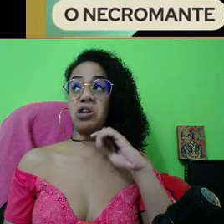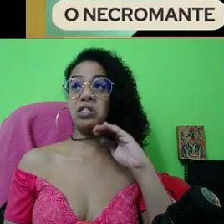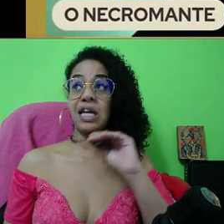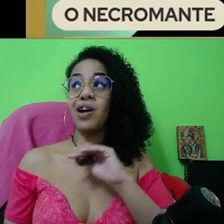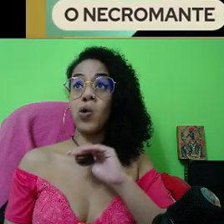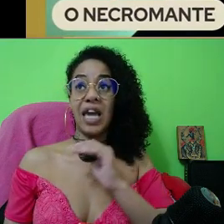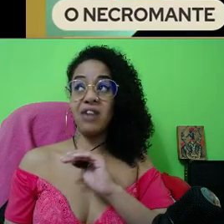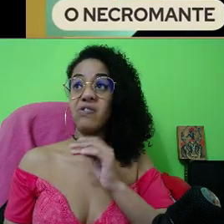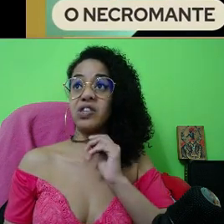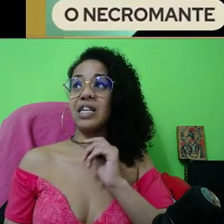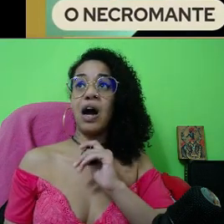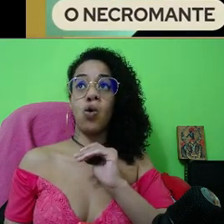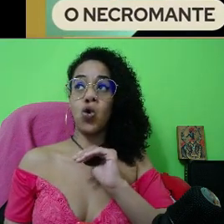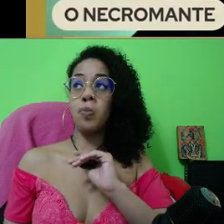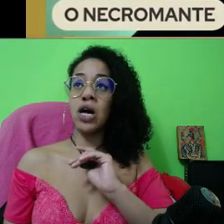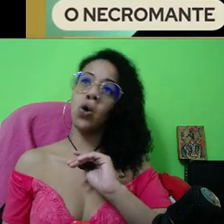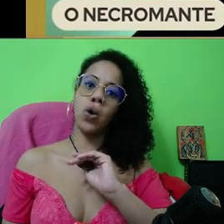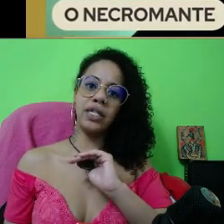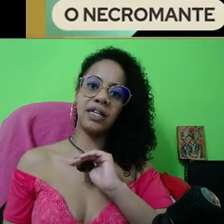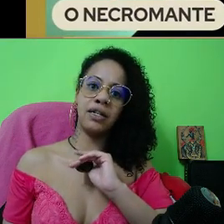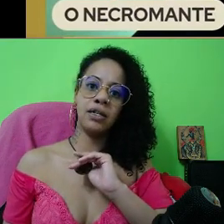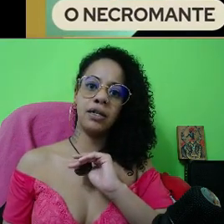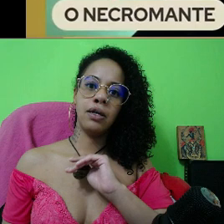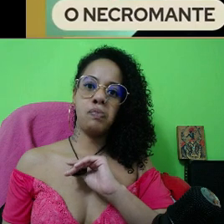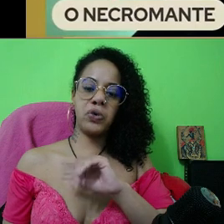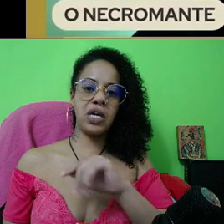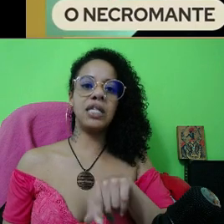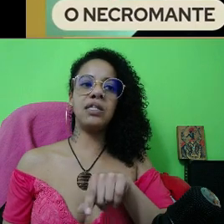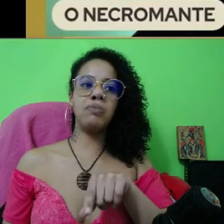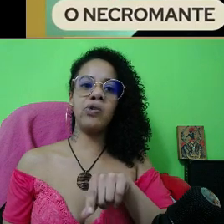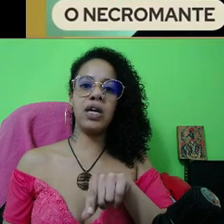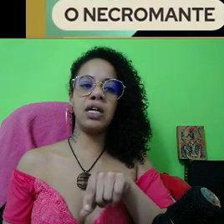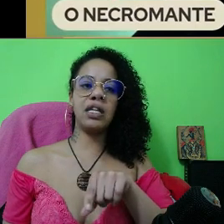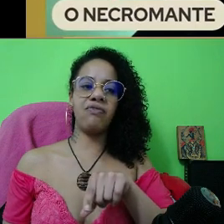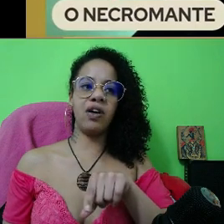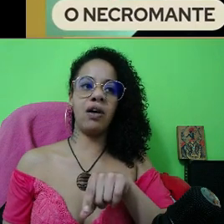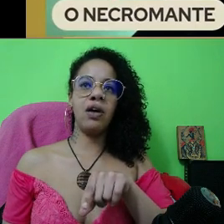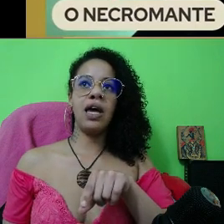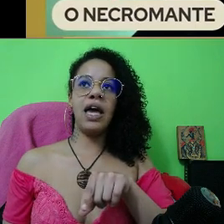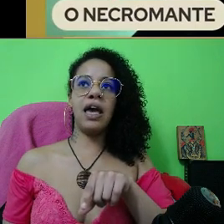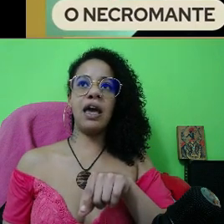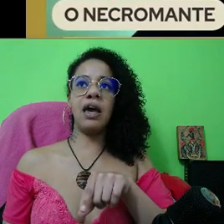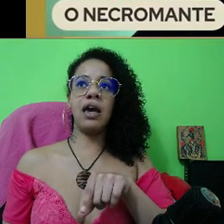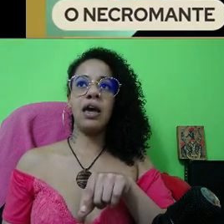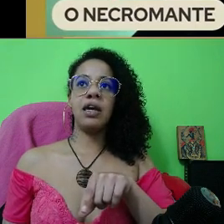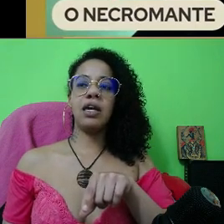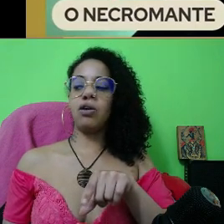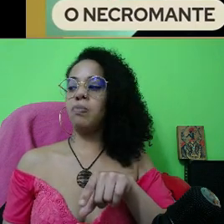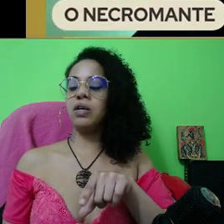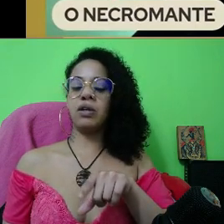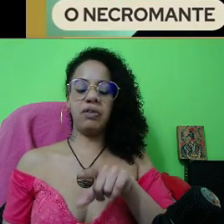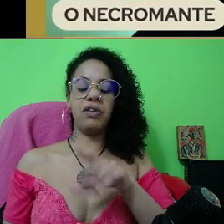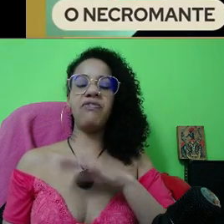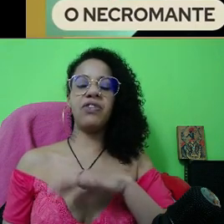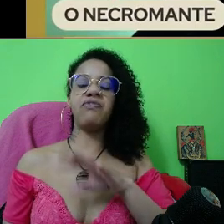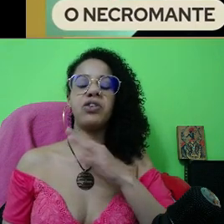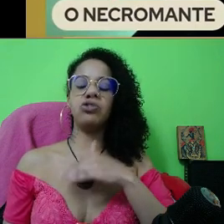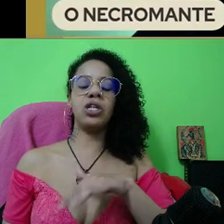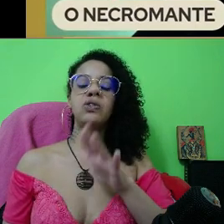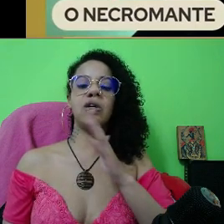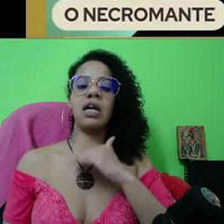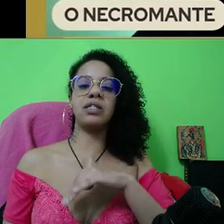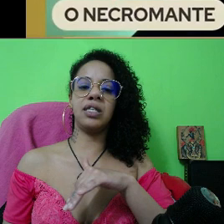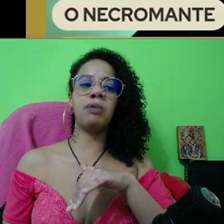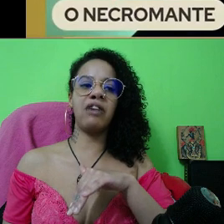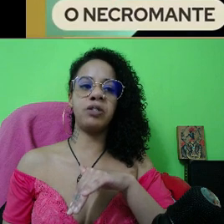observei e falei nossa Será que alguém vai fazer alguma coisa porque esse mano aí que tava que enfim